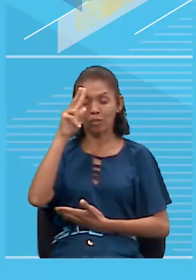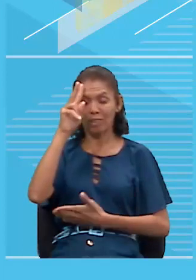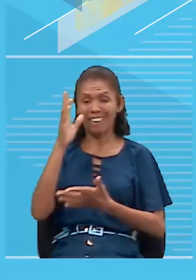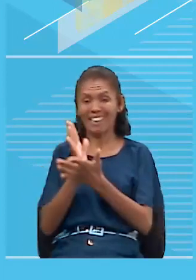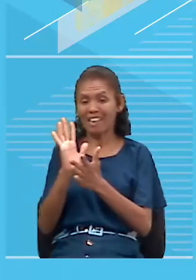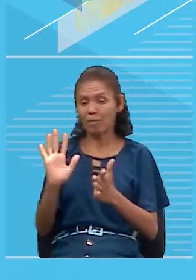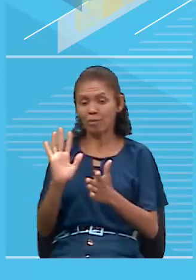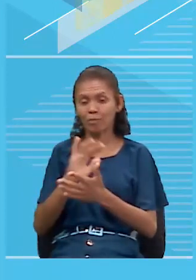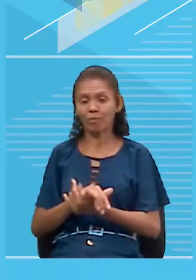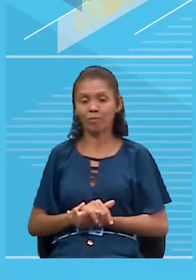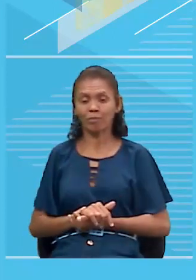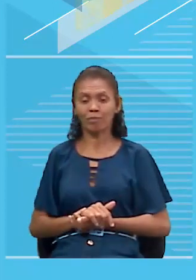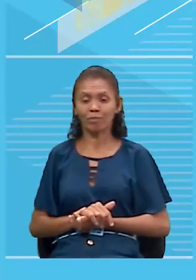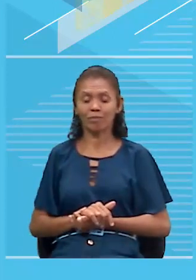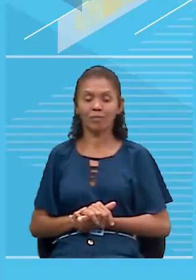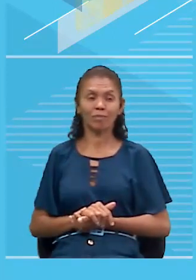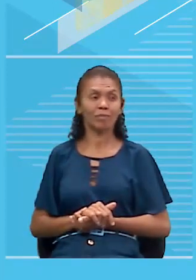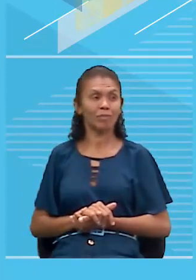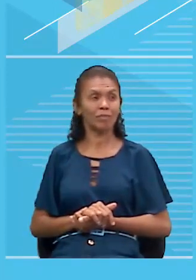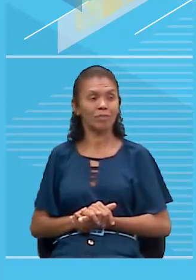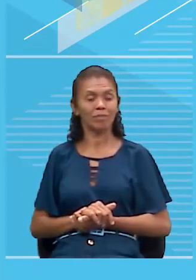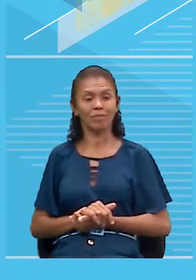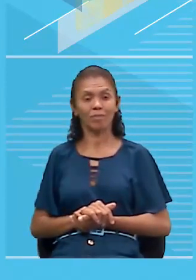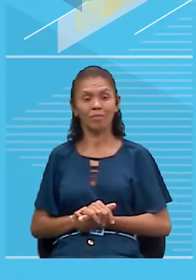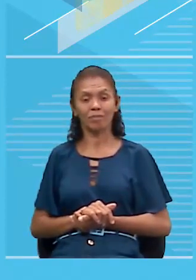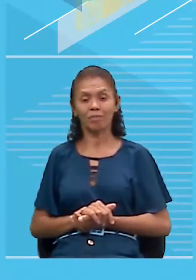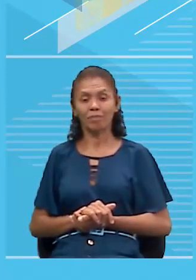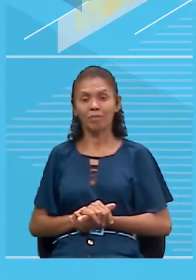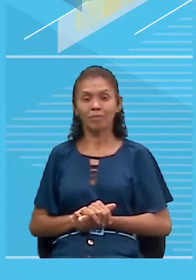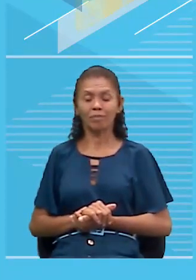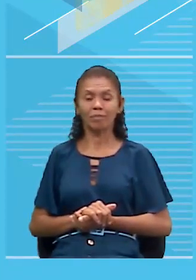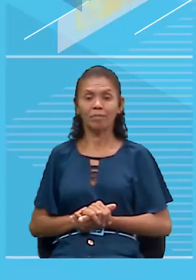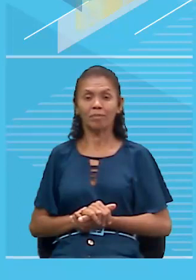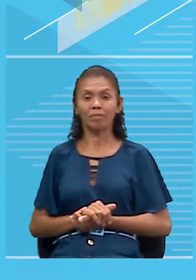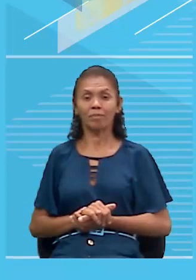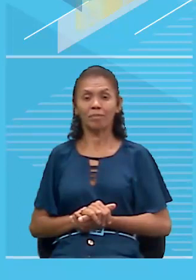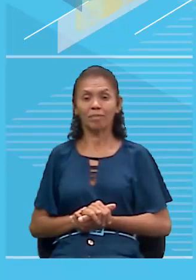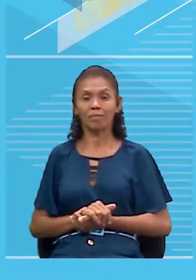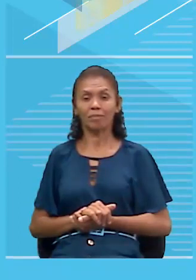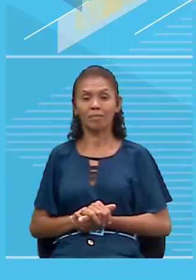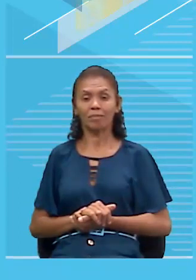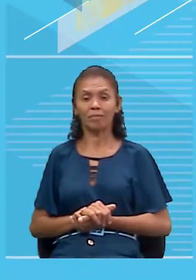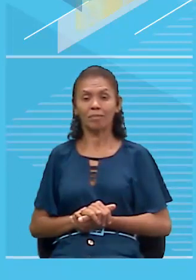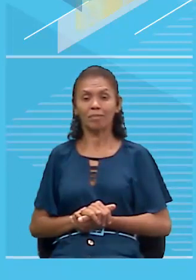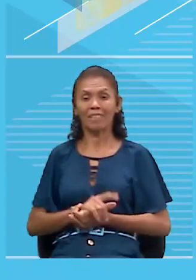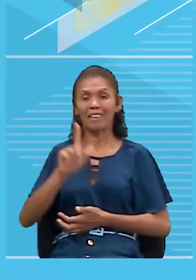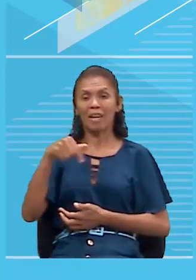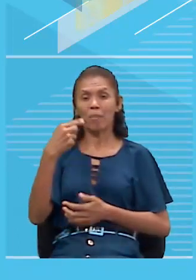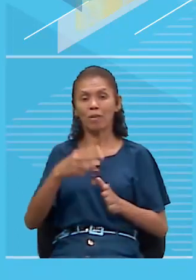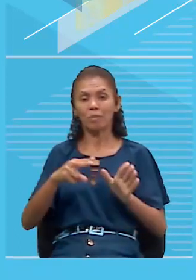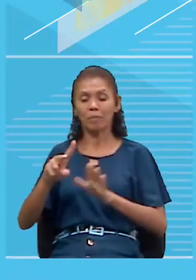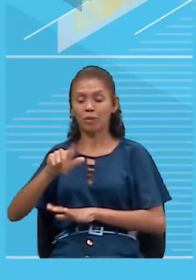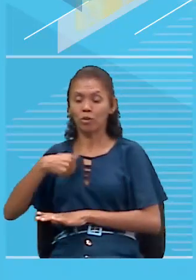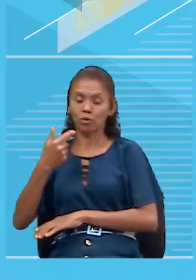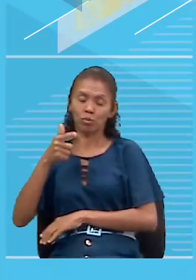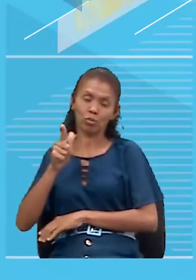tem quantas histórias história encontrei três historinhas não tem mais historinha aqui não viu semana que vem a gente continua